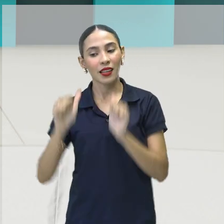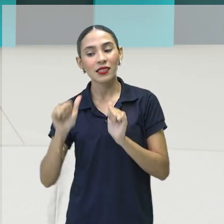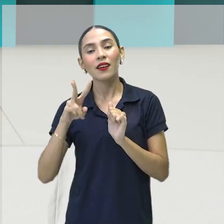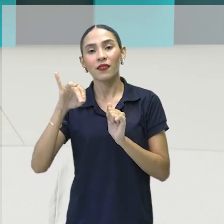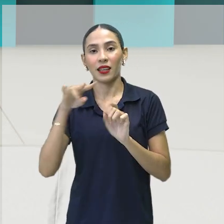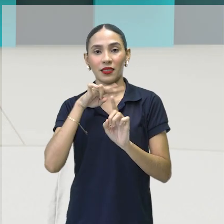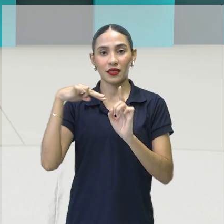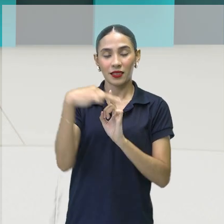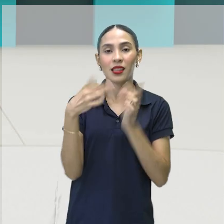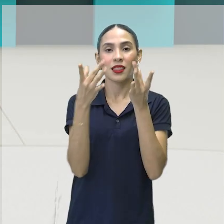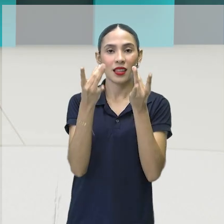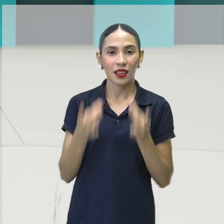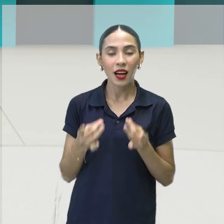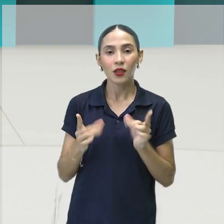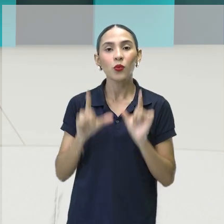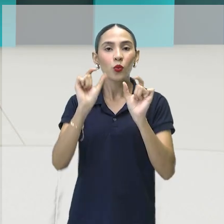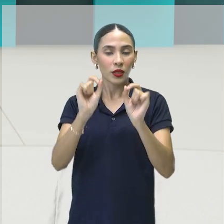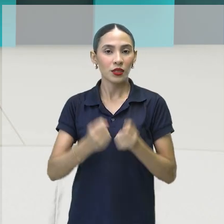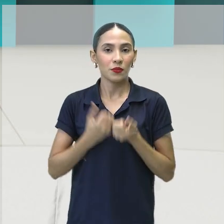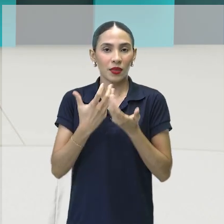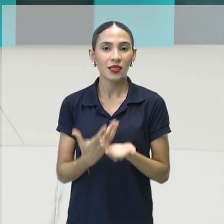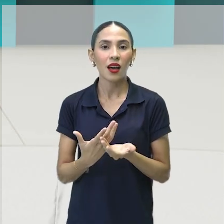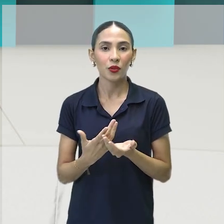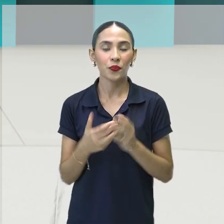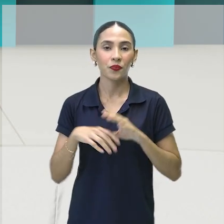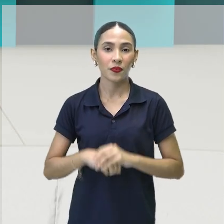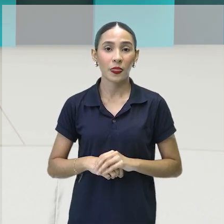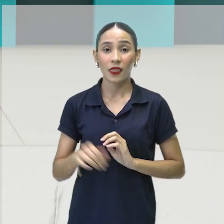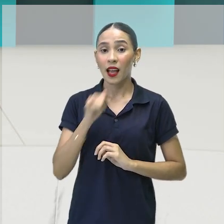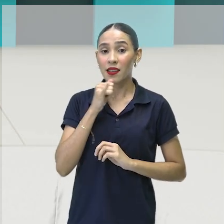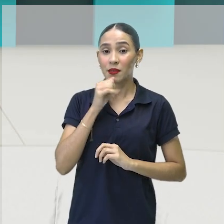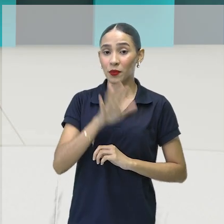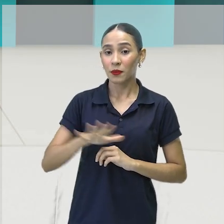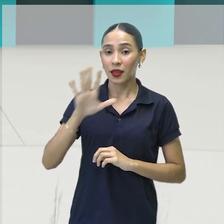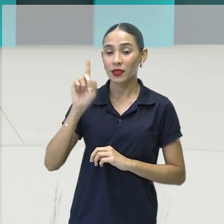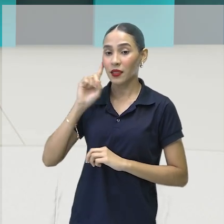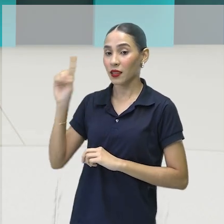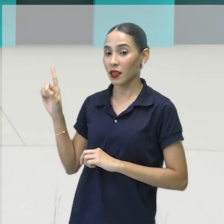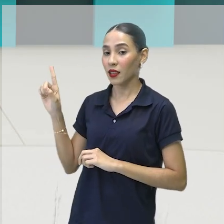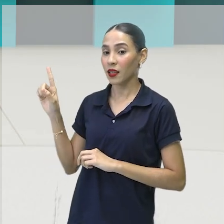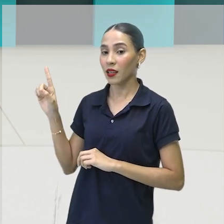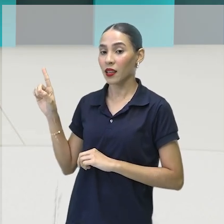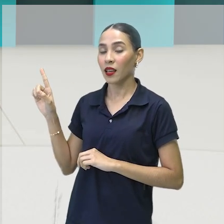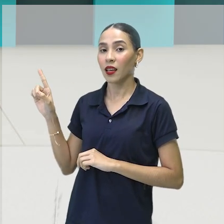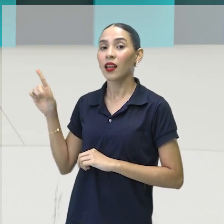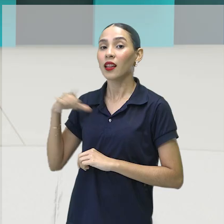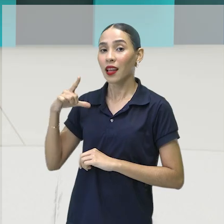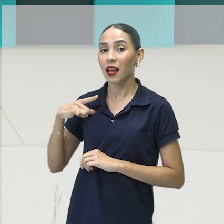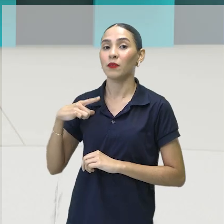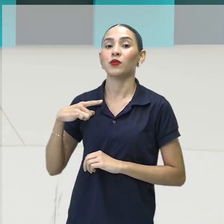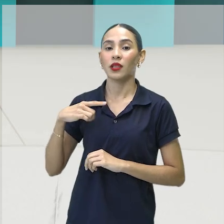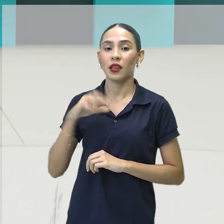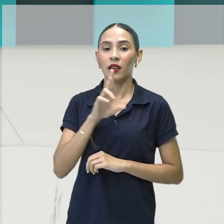vou olhar os detalhes do que está sendo dito. Olha só essa imagem. Aqui nós temos uma